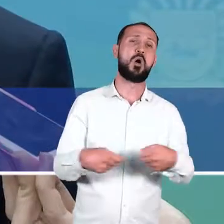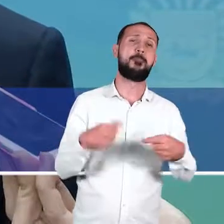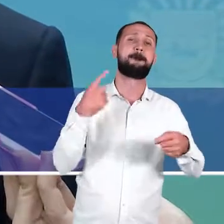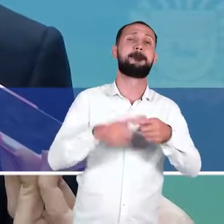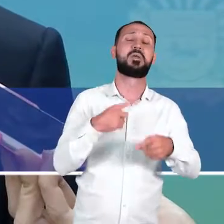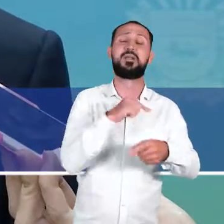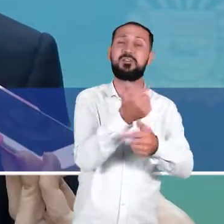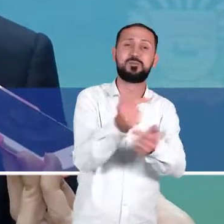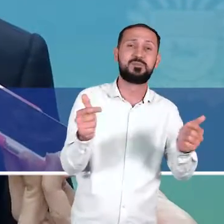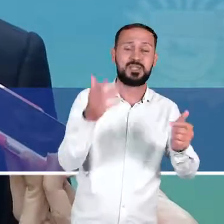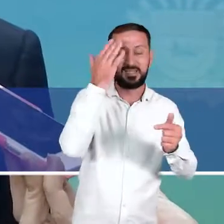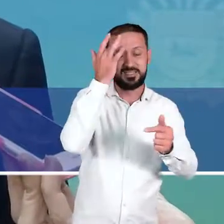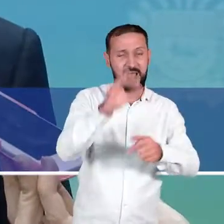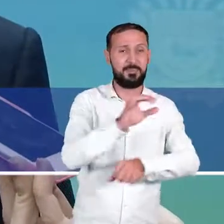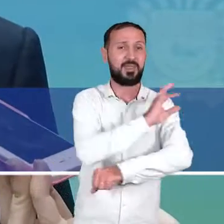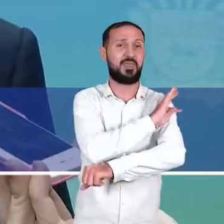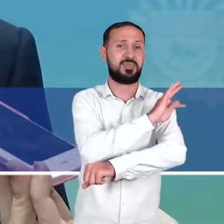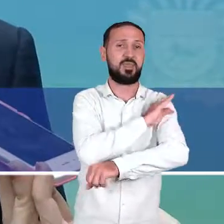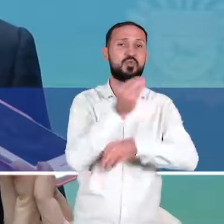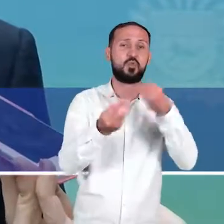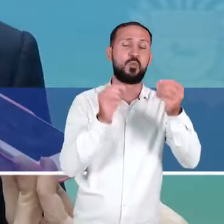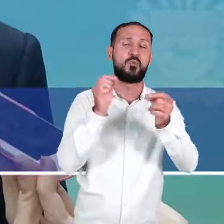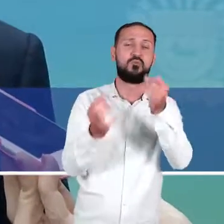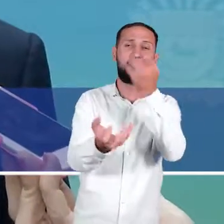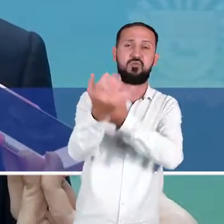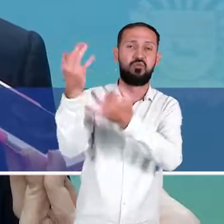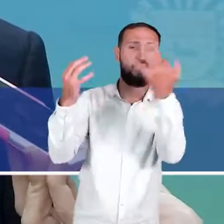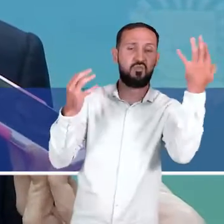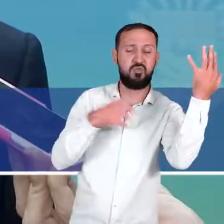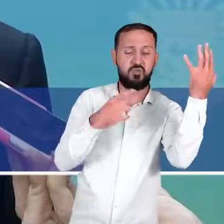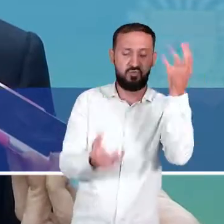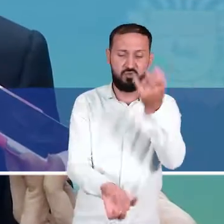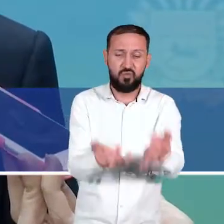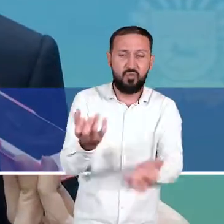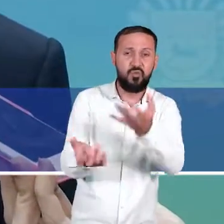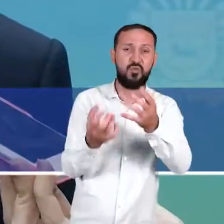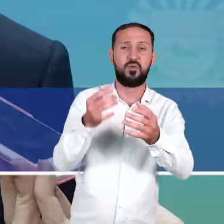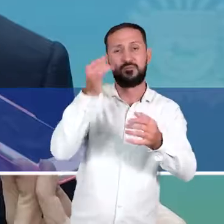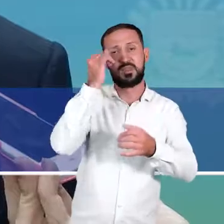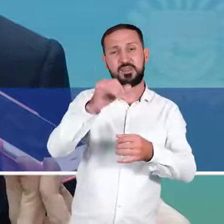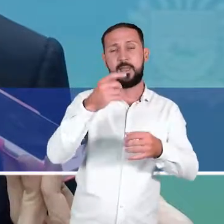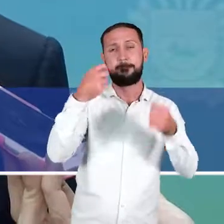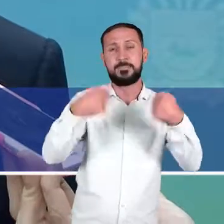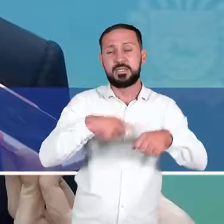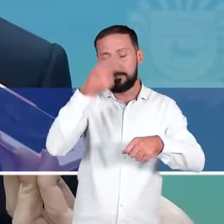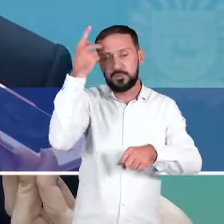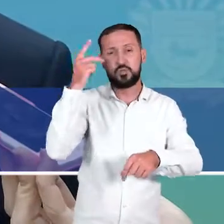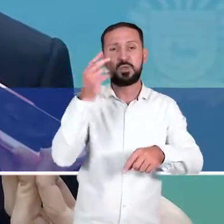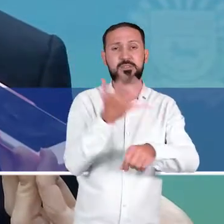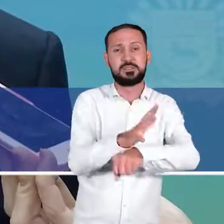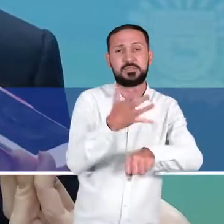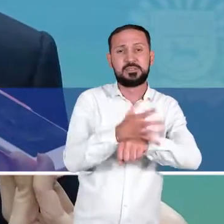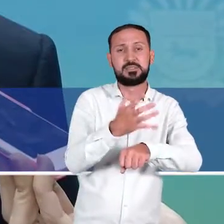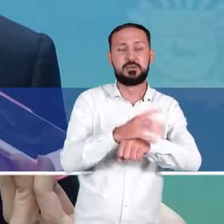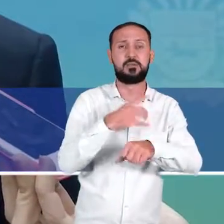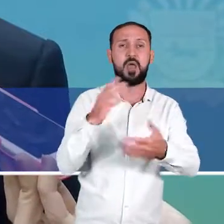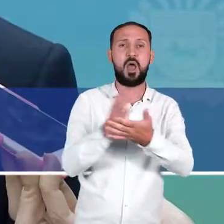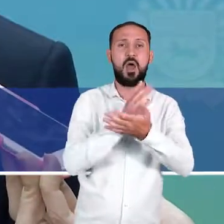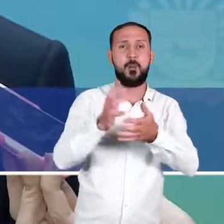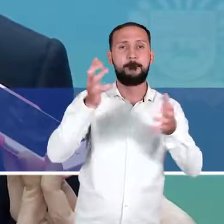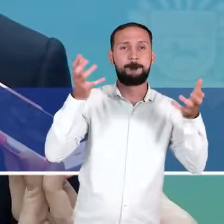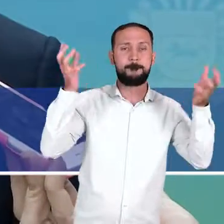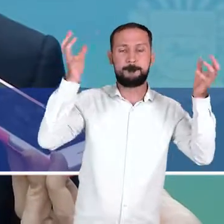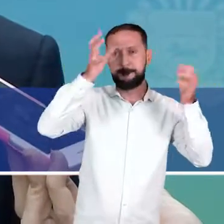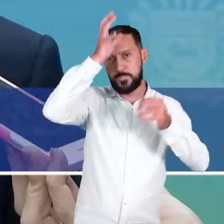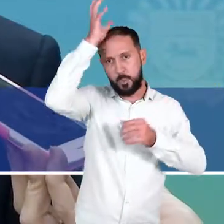ter a técnica do combate ao incêndio. É importante pessoas treinadas para isso. Tem bombeiros civis